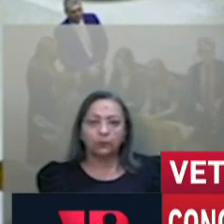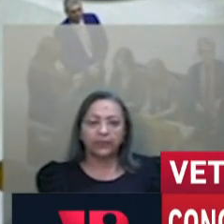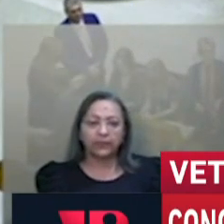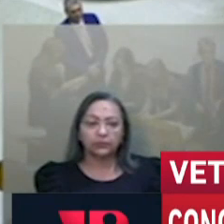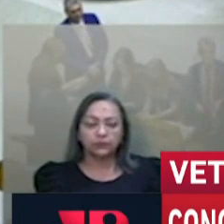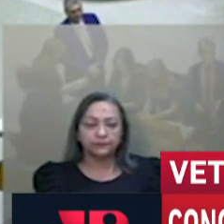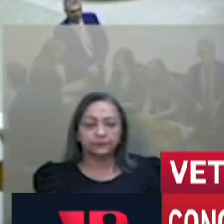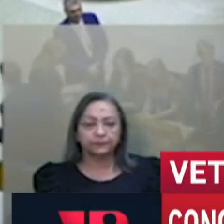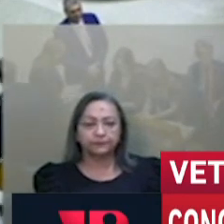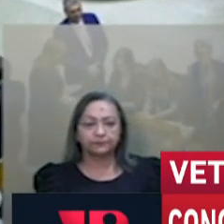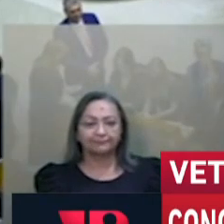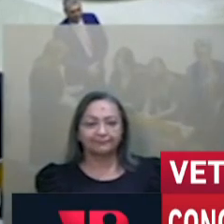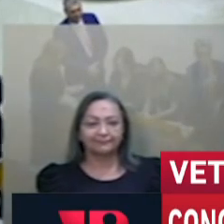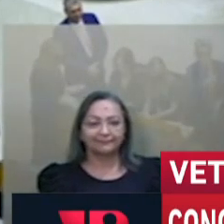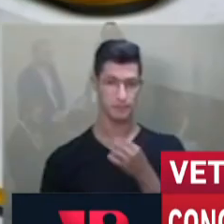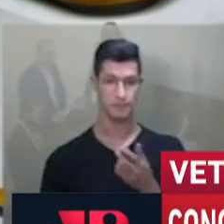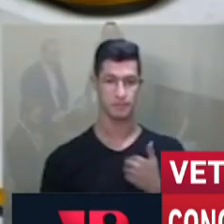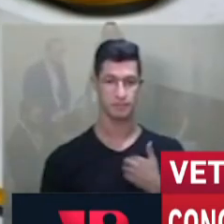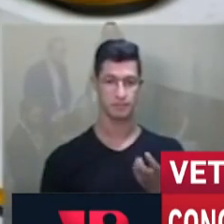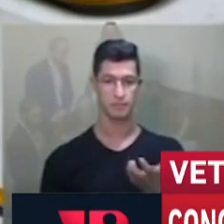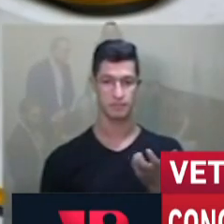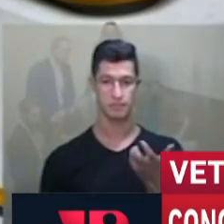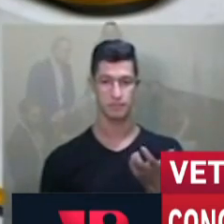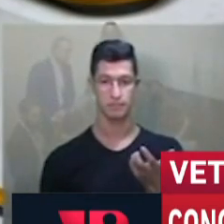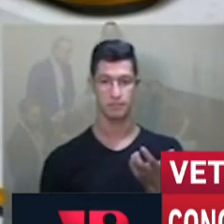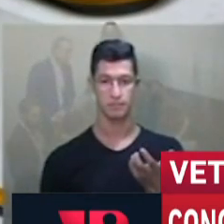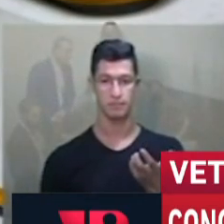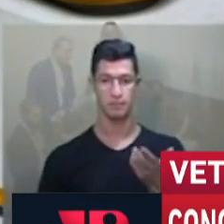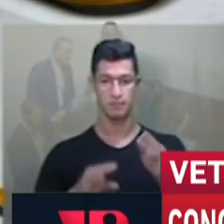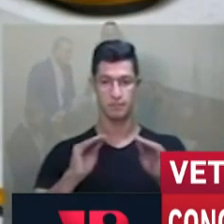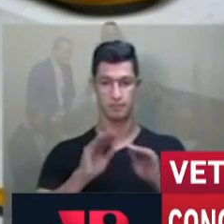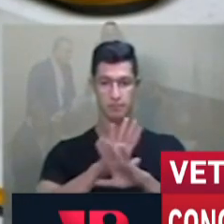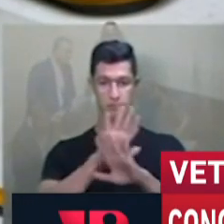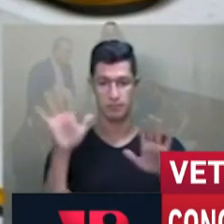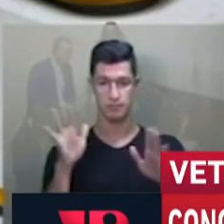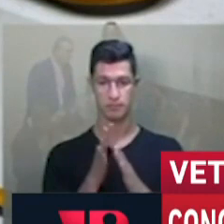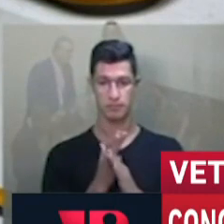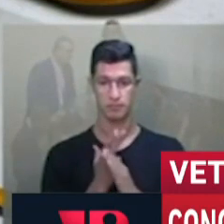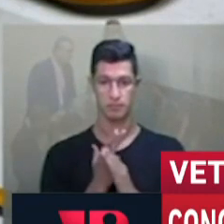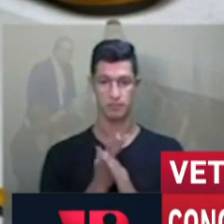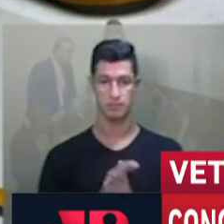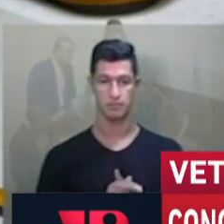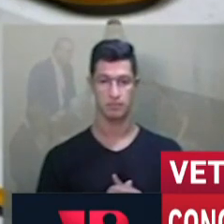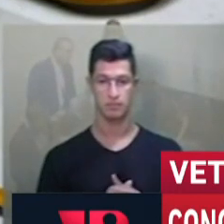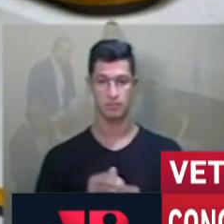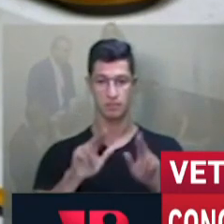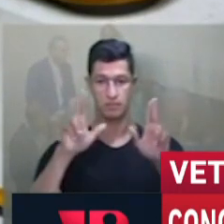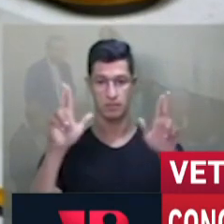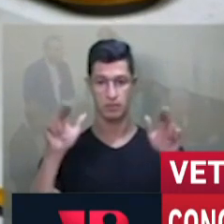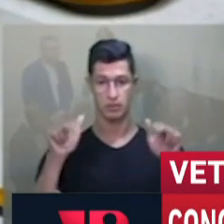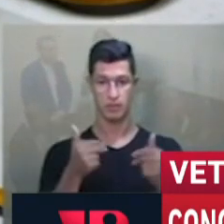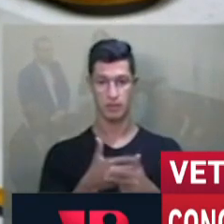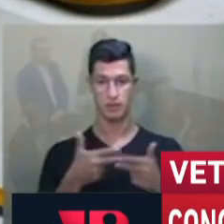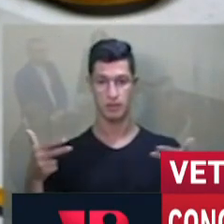fixa por volume comercializado. O projeto também isenta os combustíveis da cobrança de PIS e COFINS ao longo deste